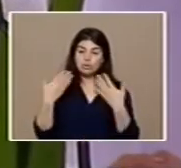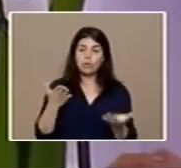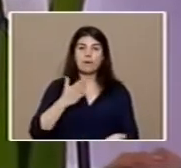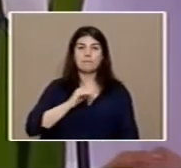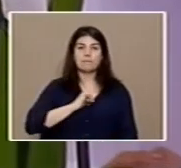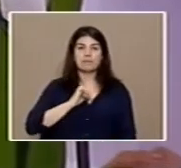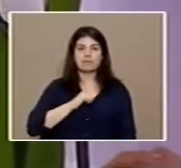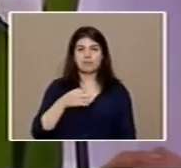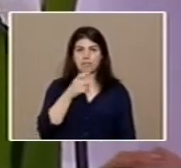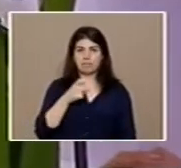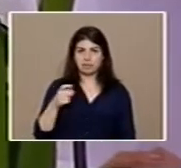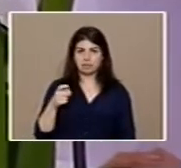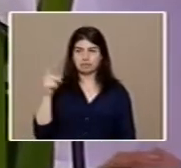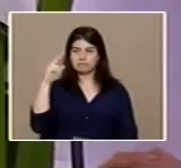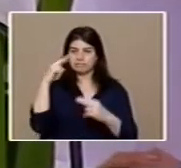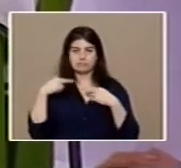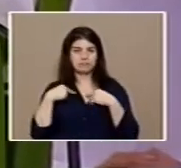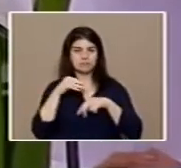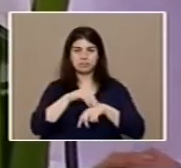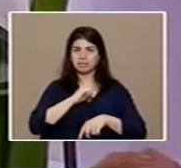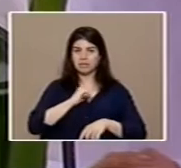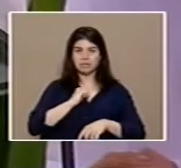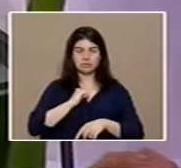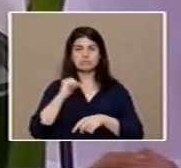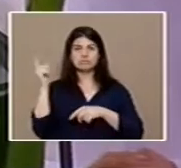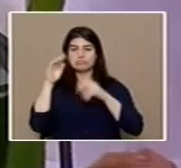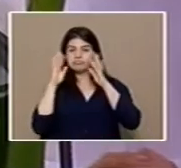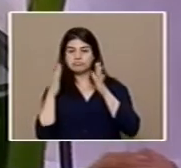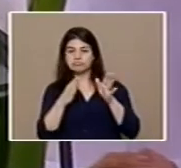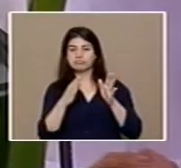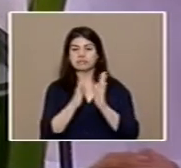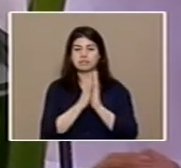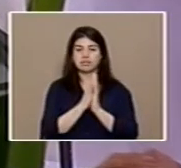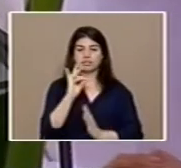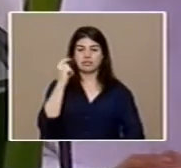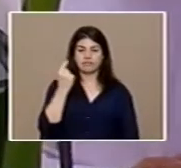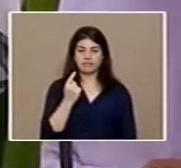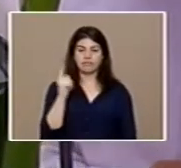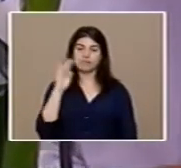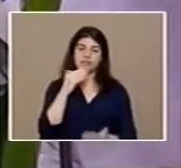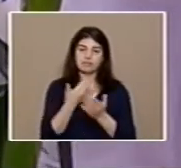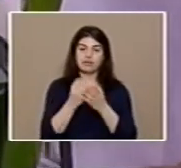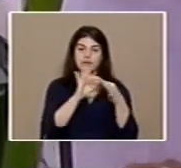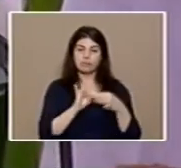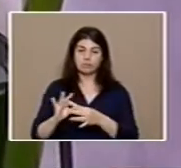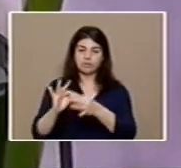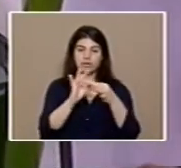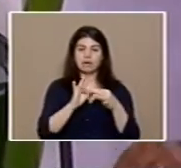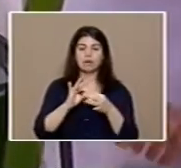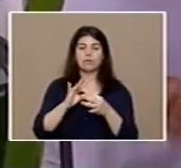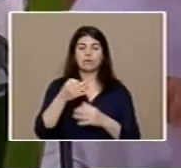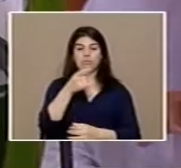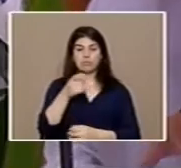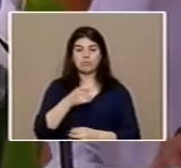a minha paz não olheis os nossos pecados mas a fé da vossa igreja e da União EA paz